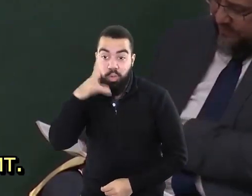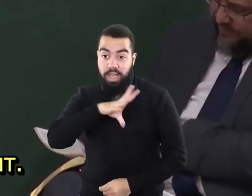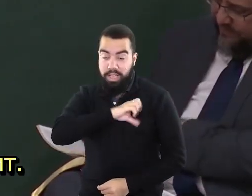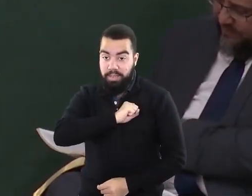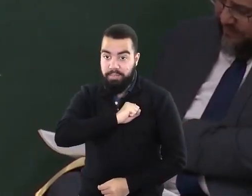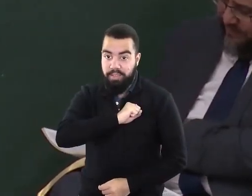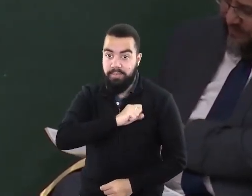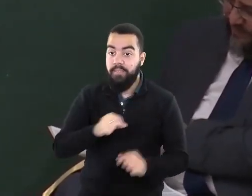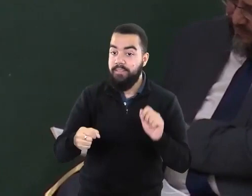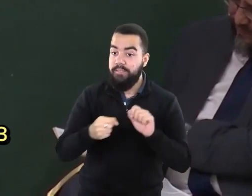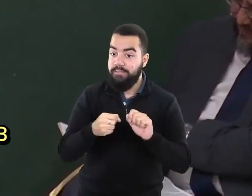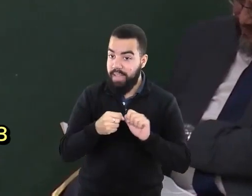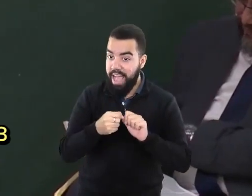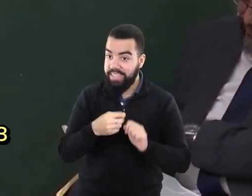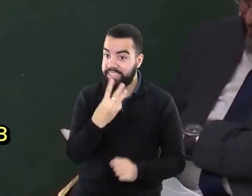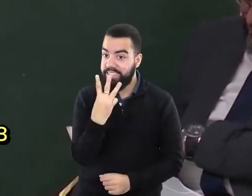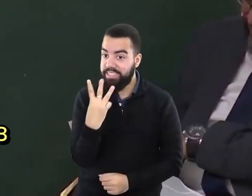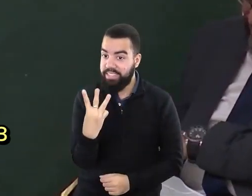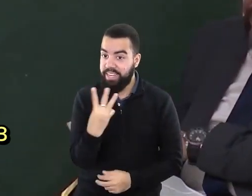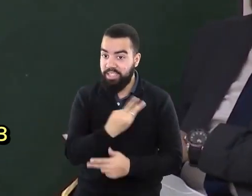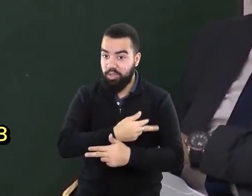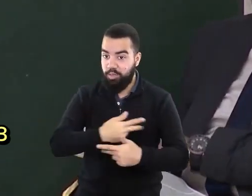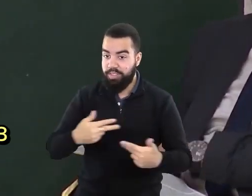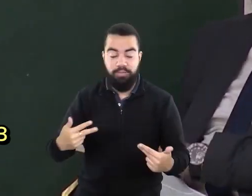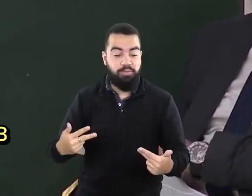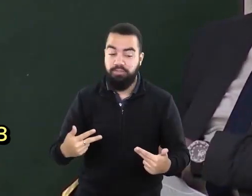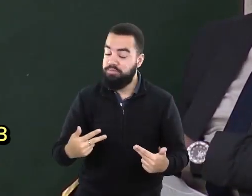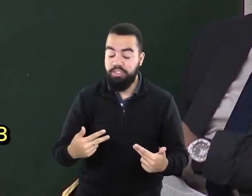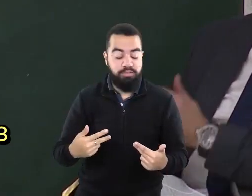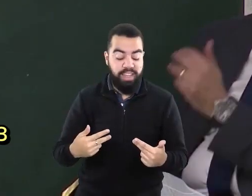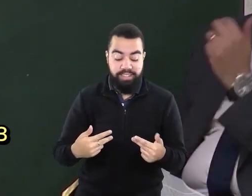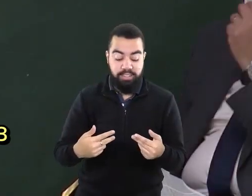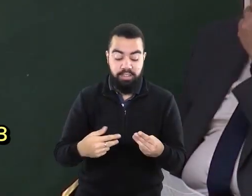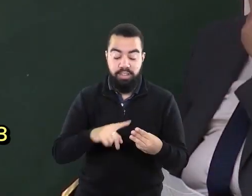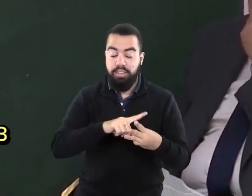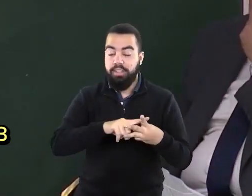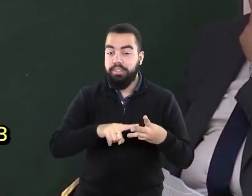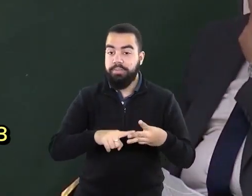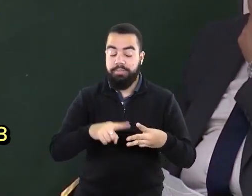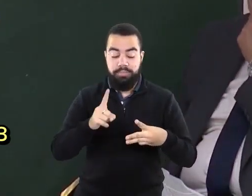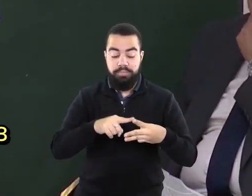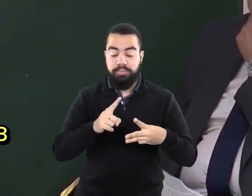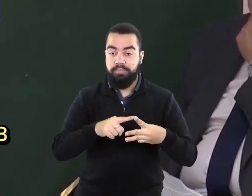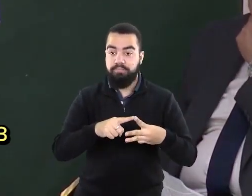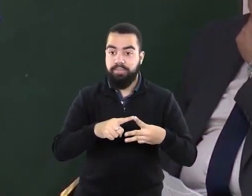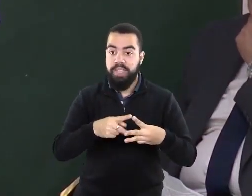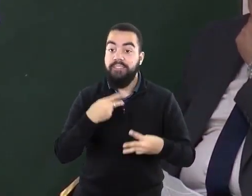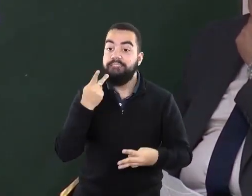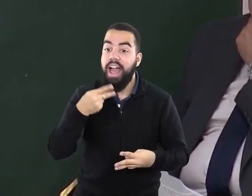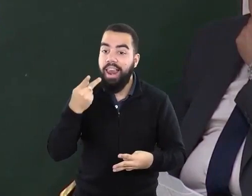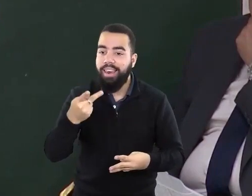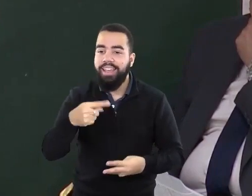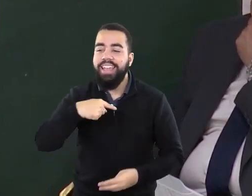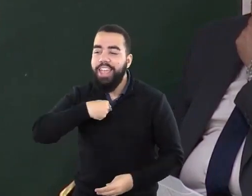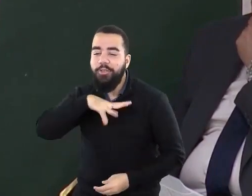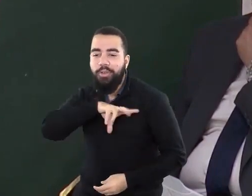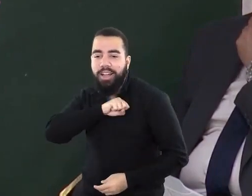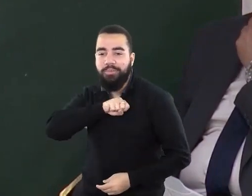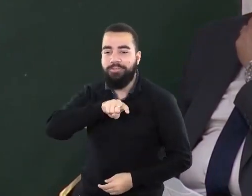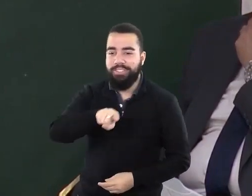que ama. Então vou te fazer uma perguntinha aqui. Qual foi a última vez que você disse para sua esposa eu te amo?